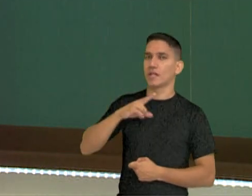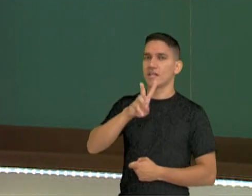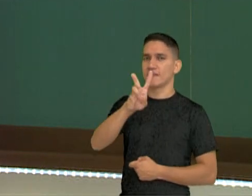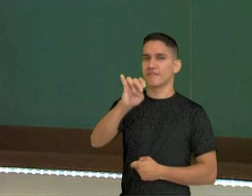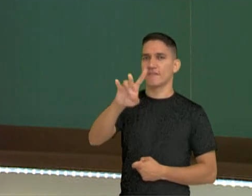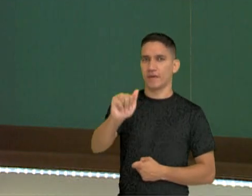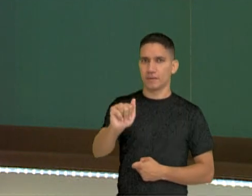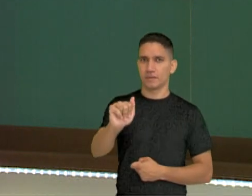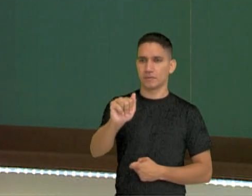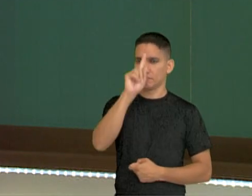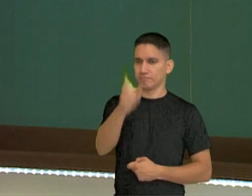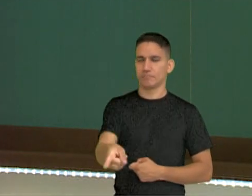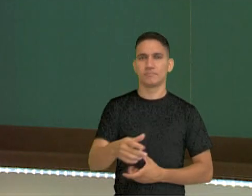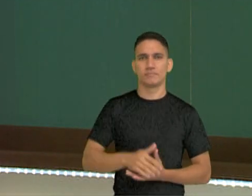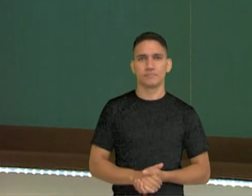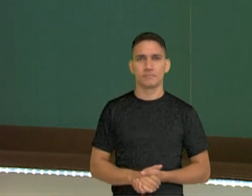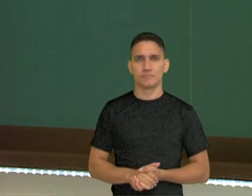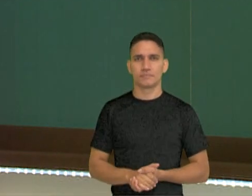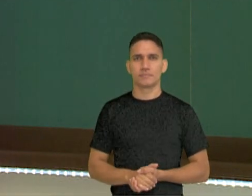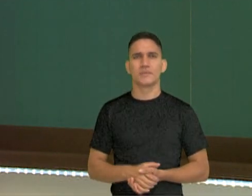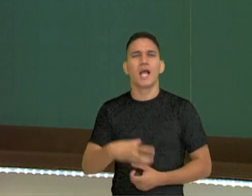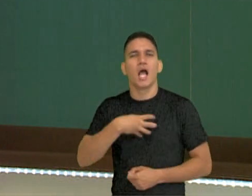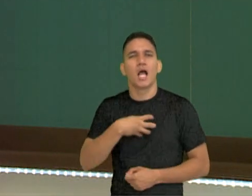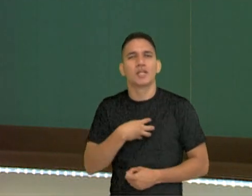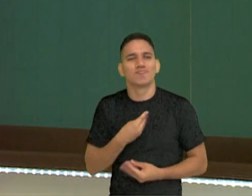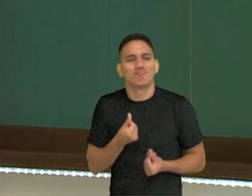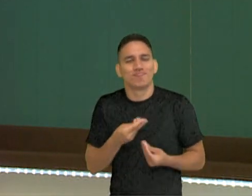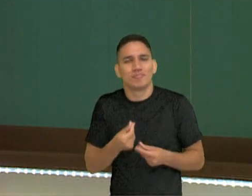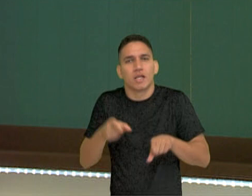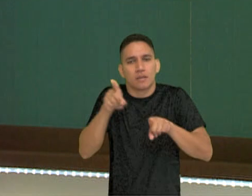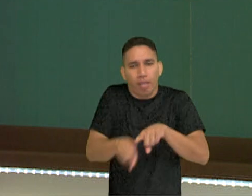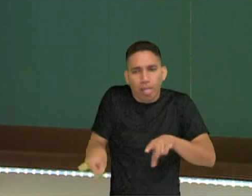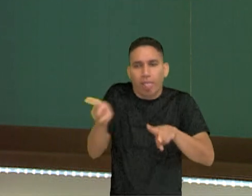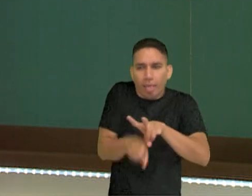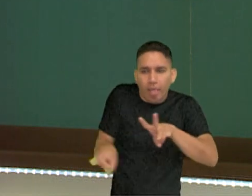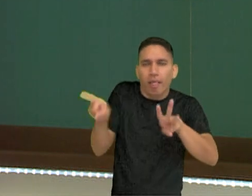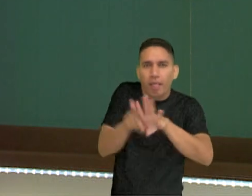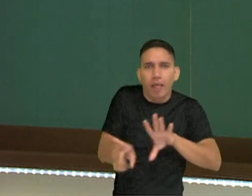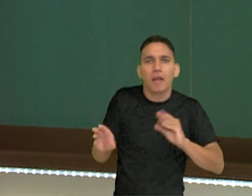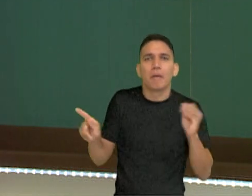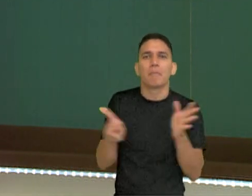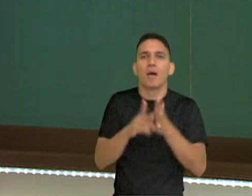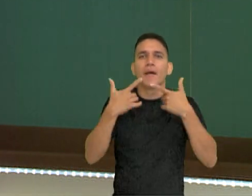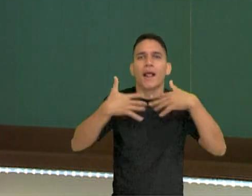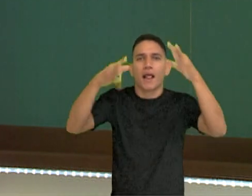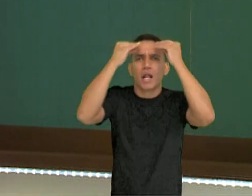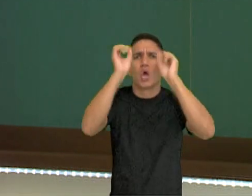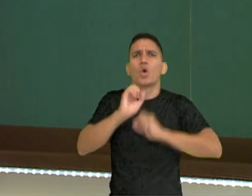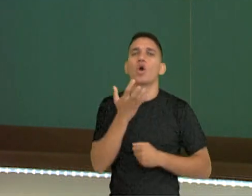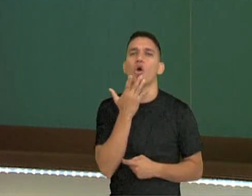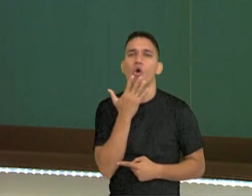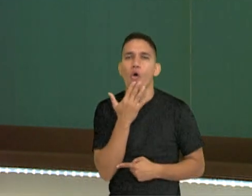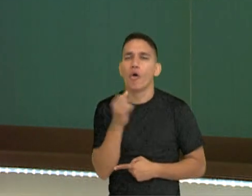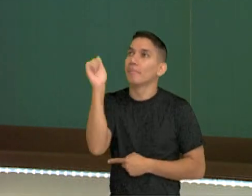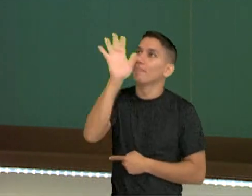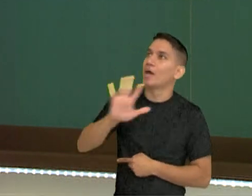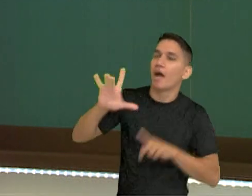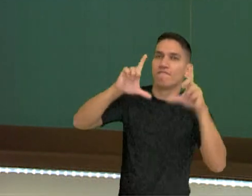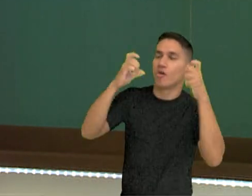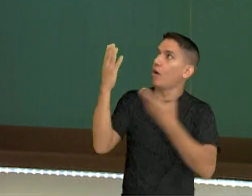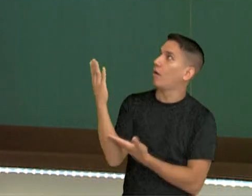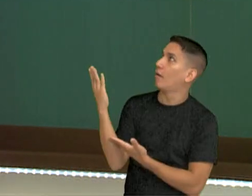viva. Figuras e vícios de linguagem. Uso de cores, imagens e fotografias. Olha